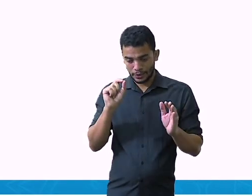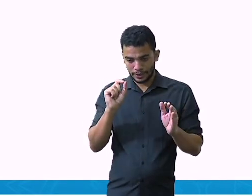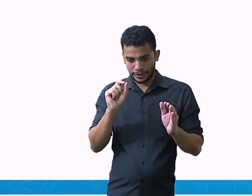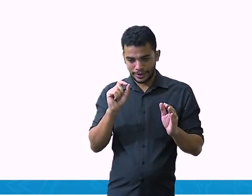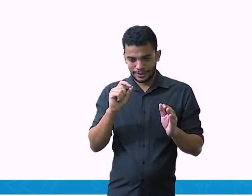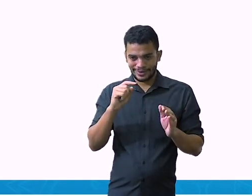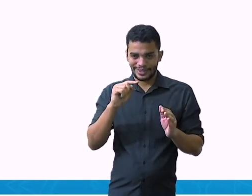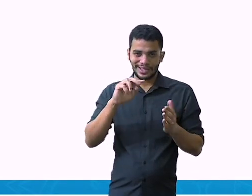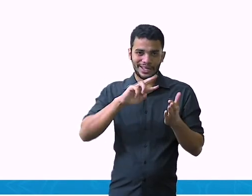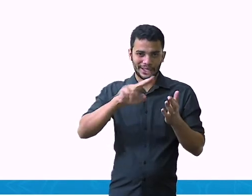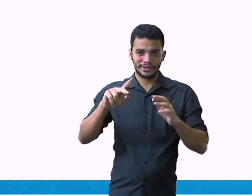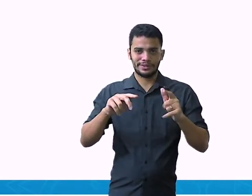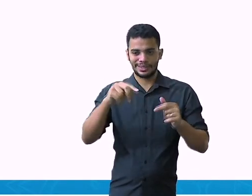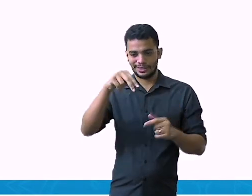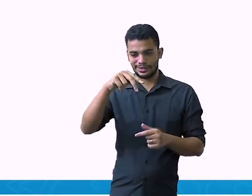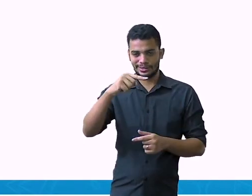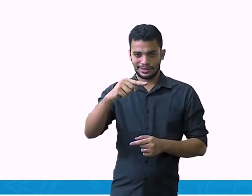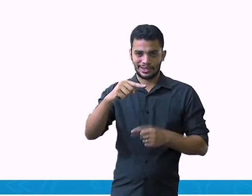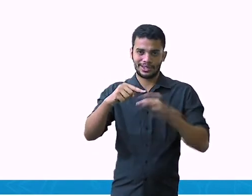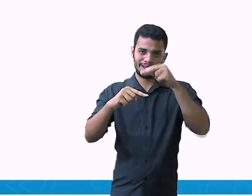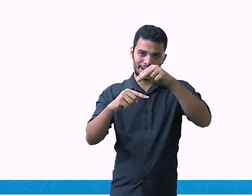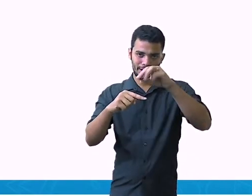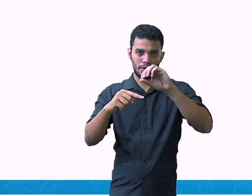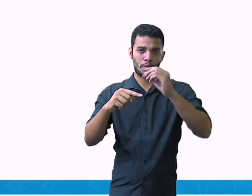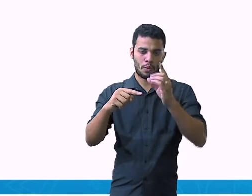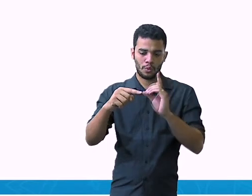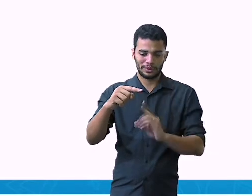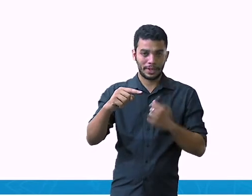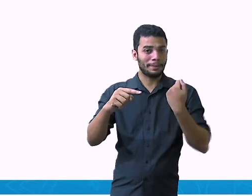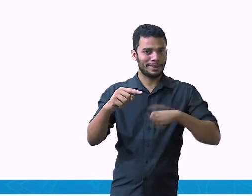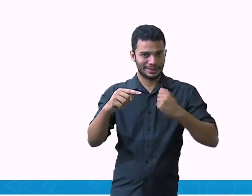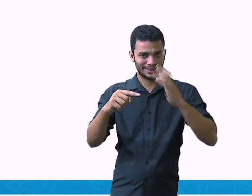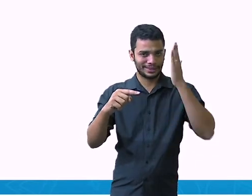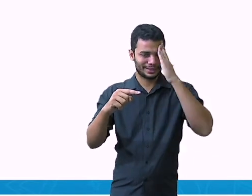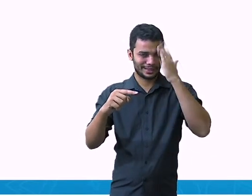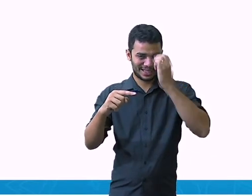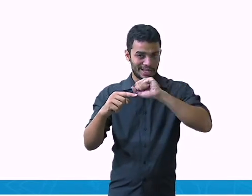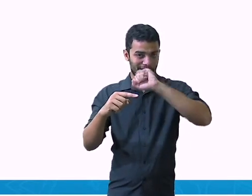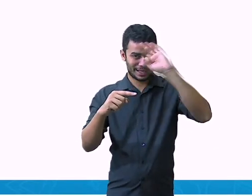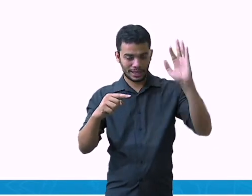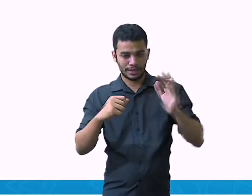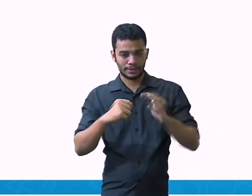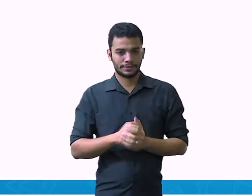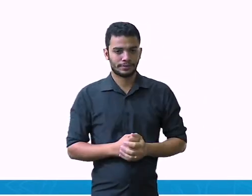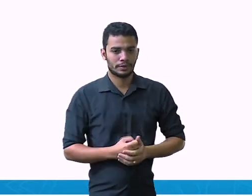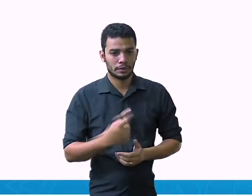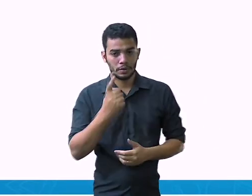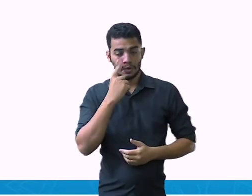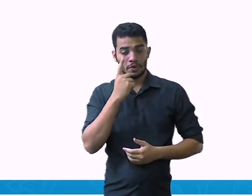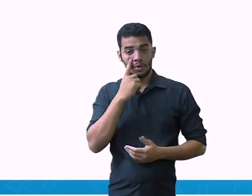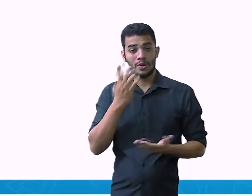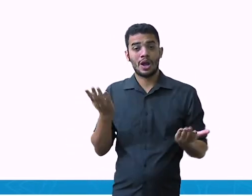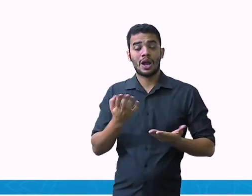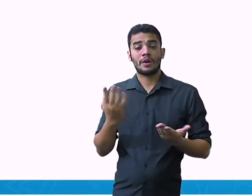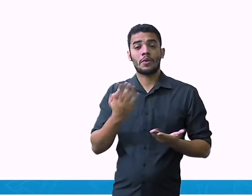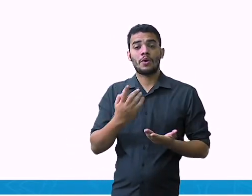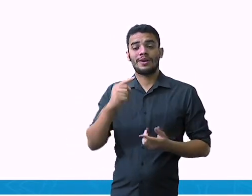Impróprias. E aí, quais serão? Vamos olhar lá na nossa colinha. Numerador é maior ou igual ao